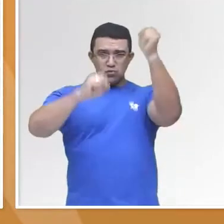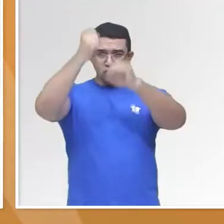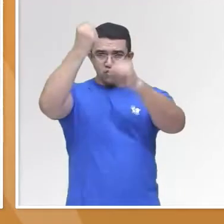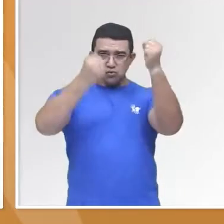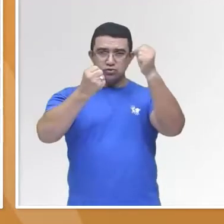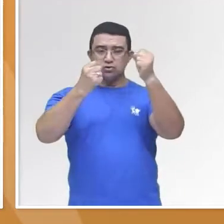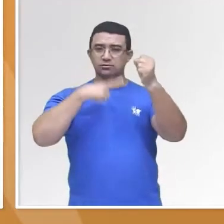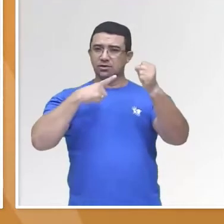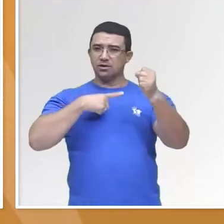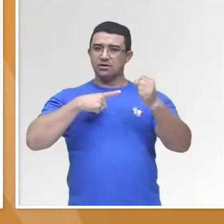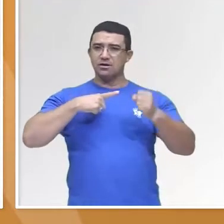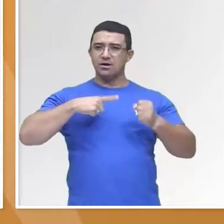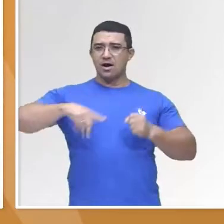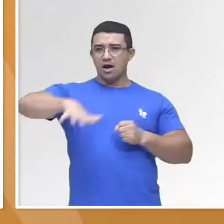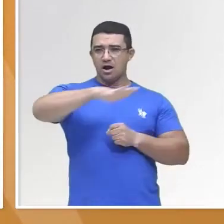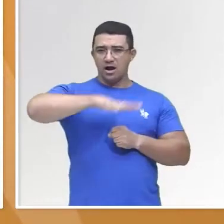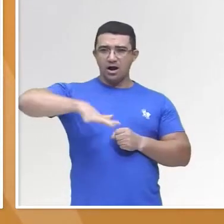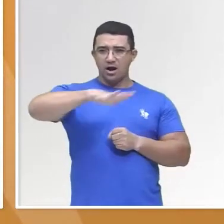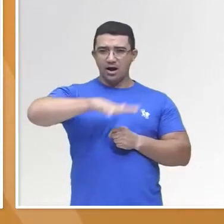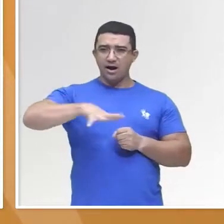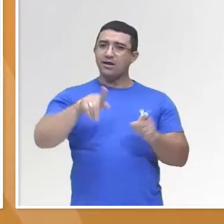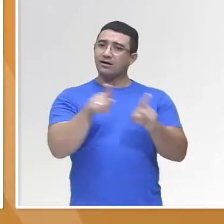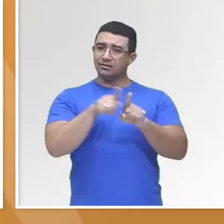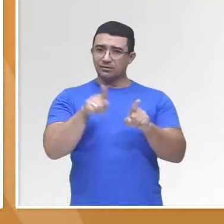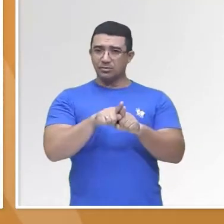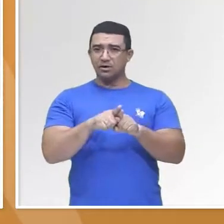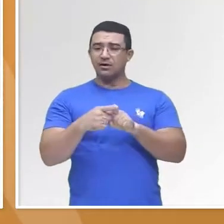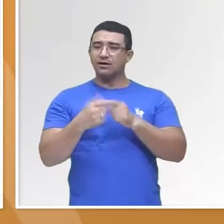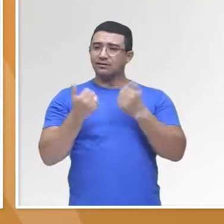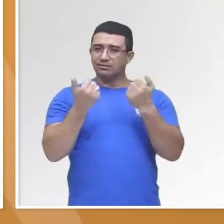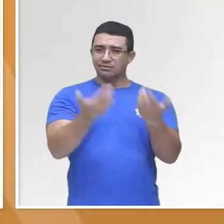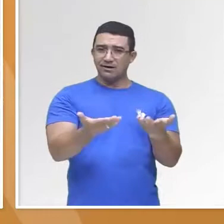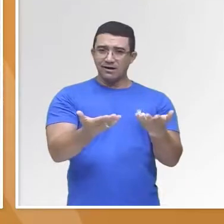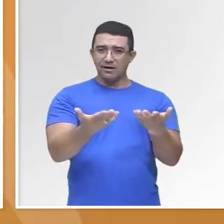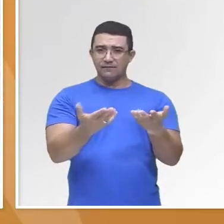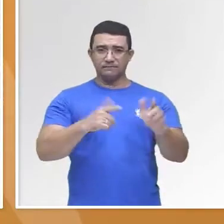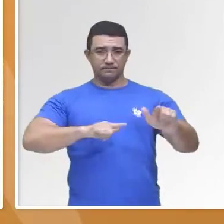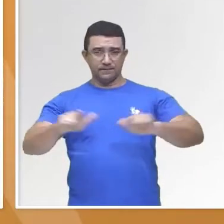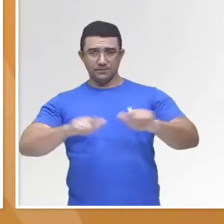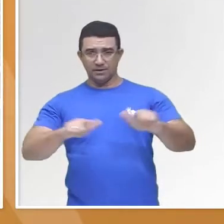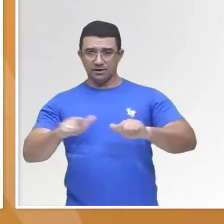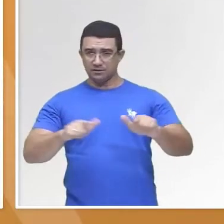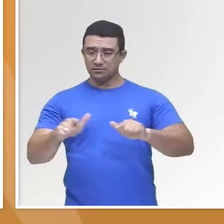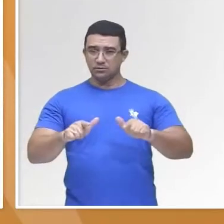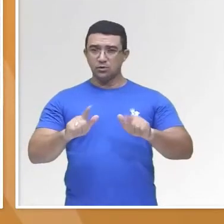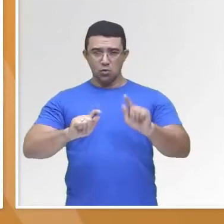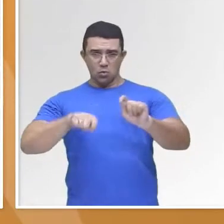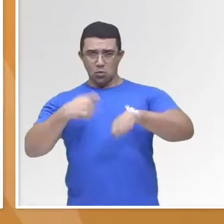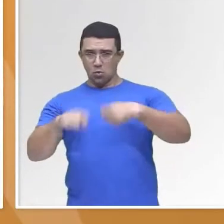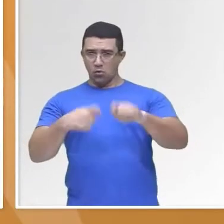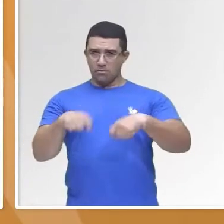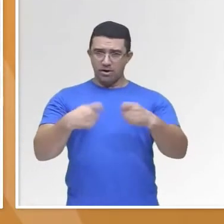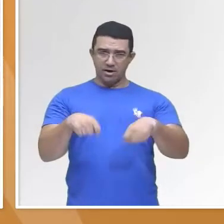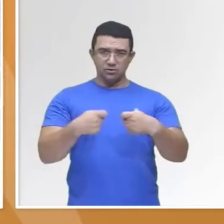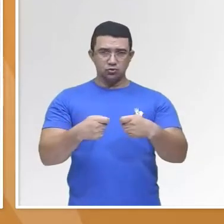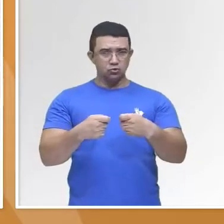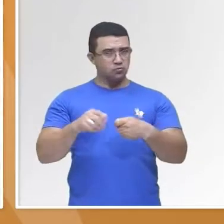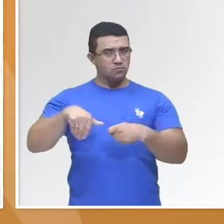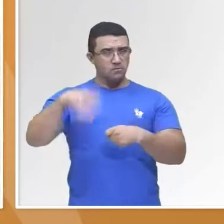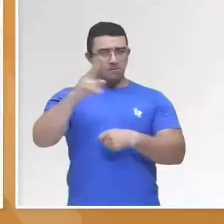um setor de prestação de serviços, do comércio relativamente mais